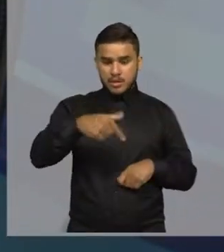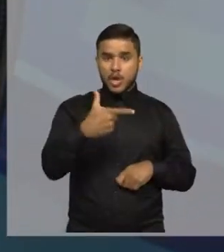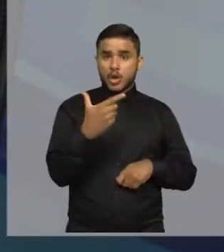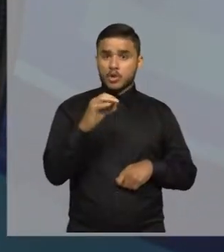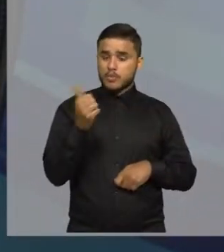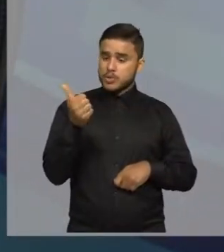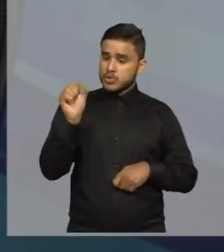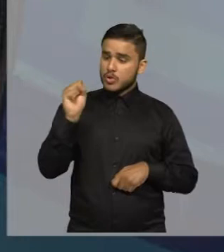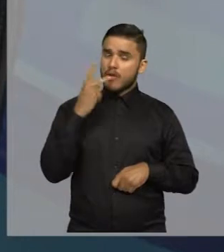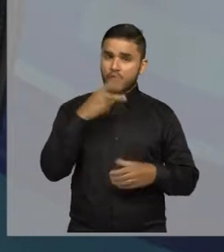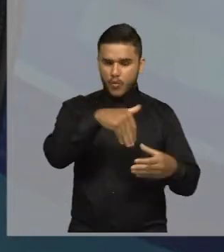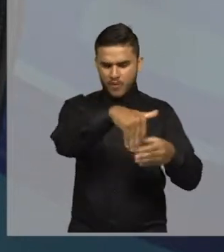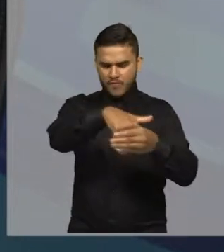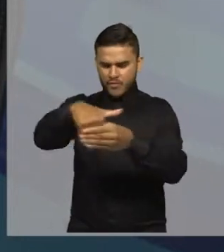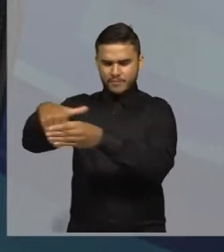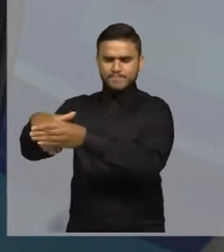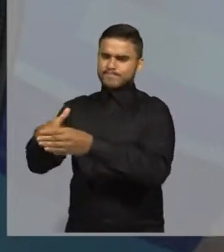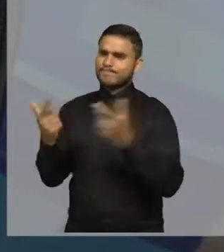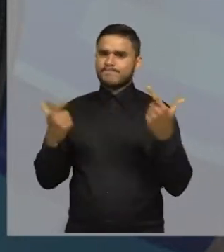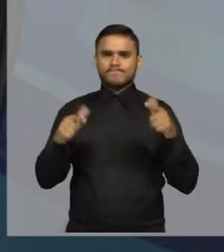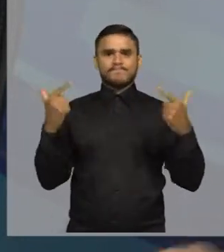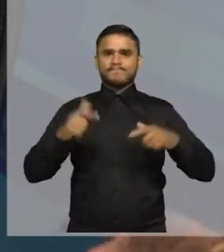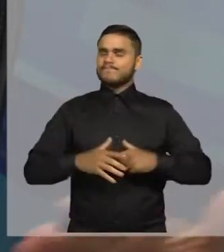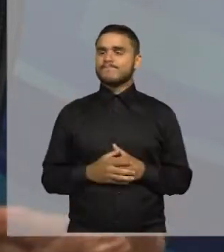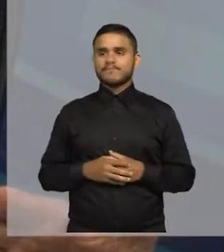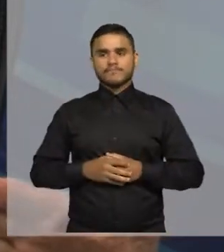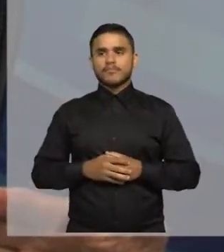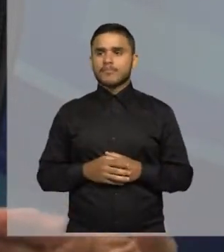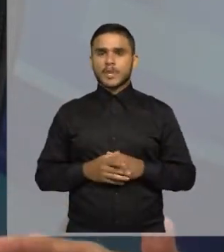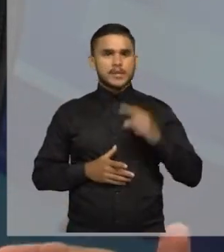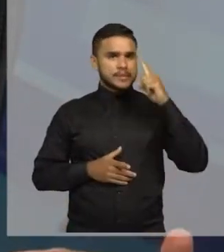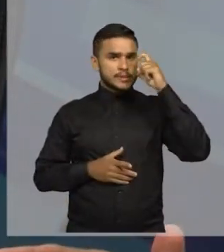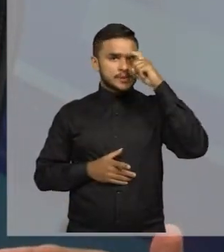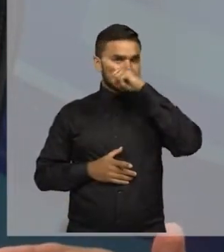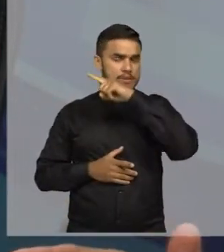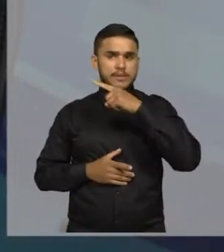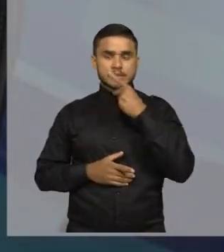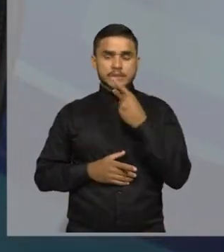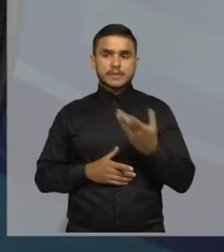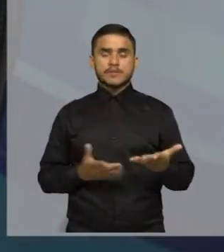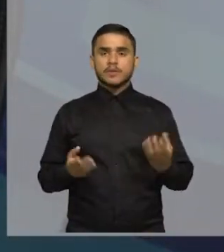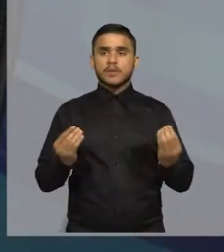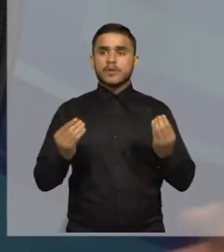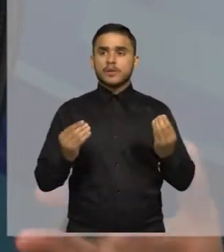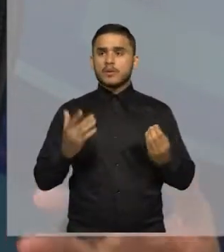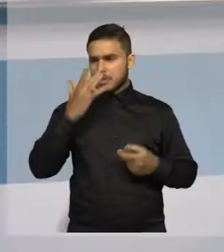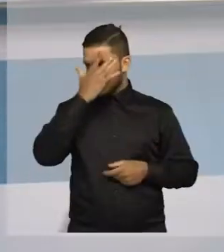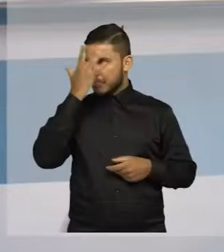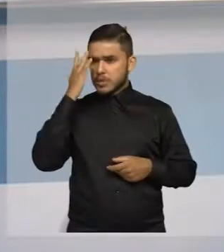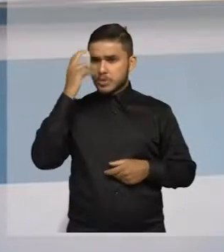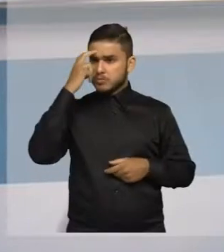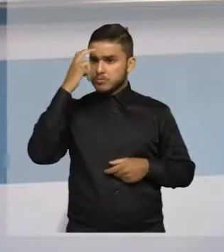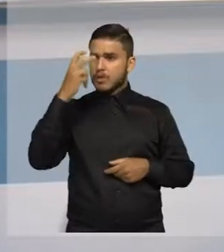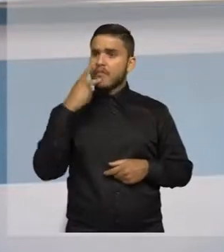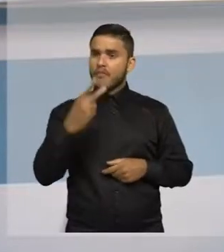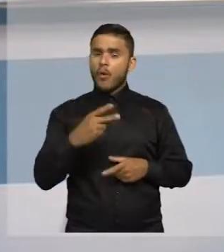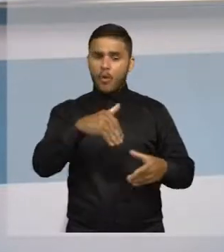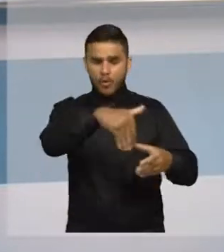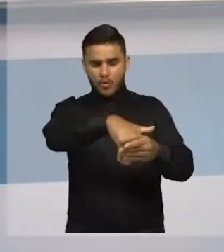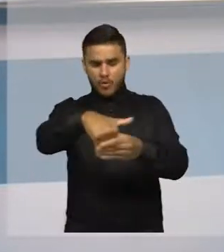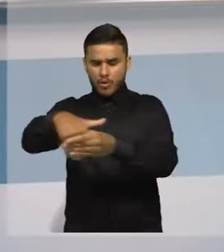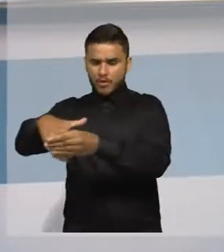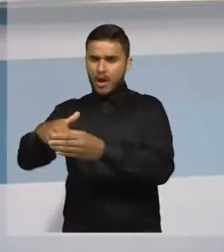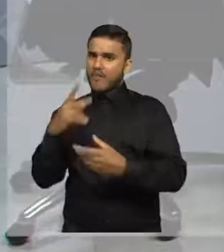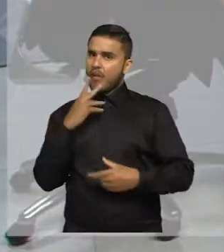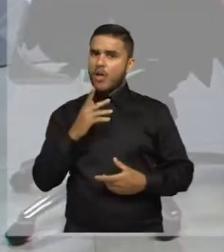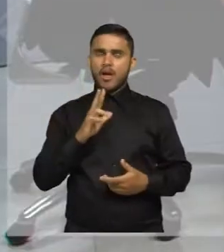teríamos eleição esse ano. É verdade. E não havia o menor indício de que isso não aconteceria. Eu ouvi isso de pessoas muito qualificadas. Muito